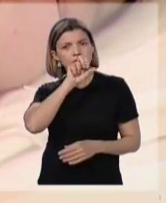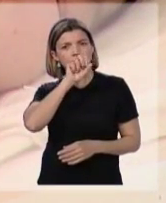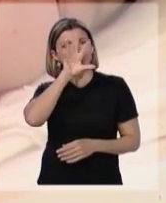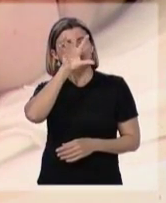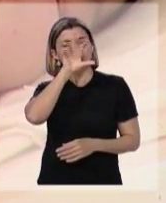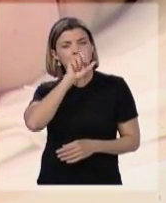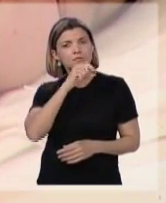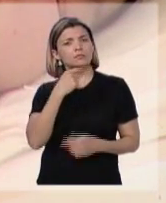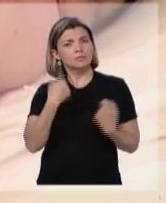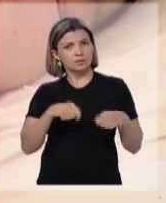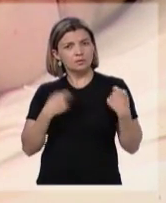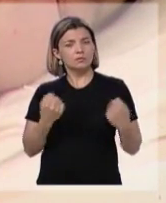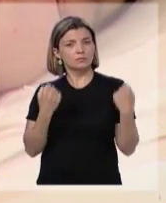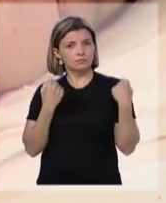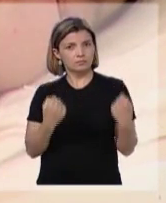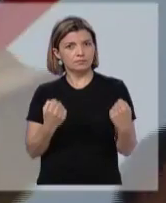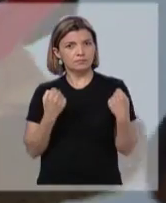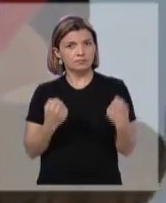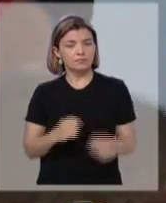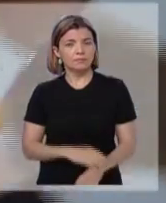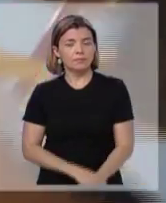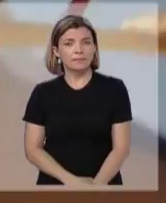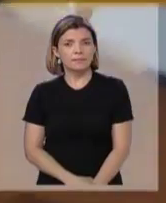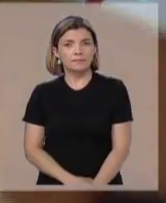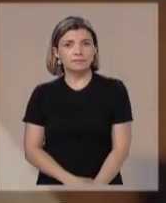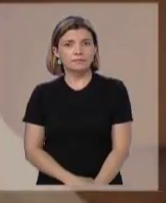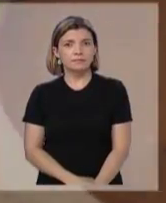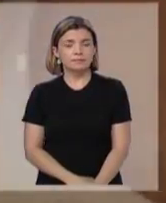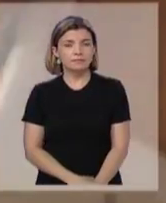celular precisa ser mantido.